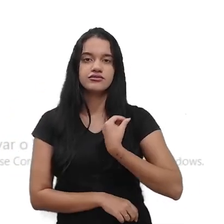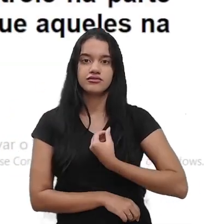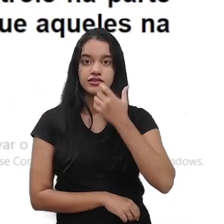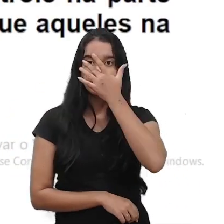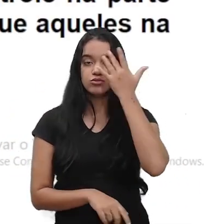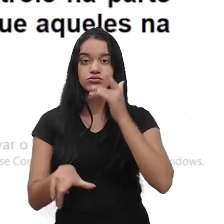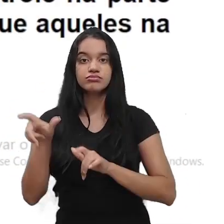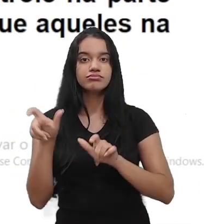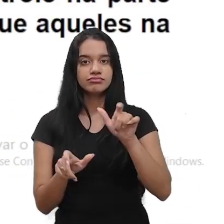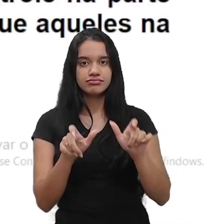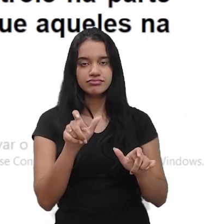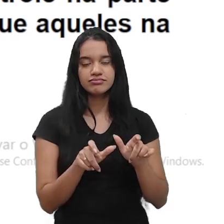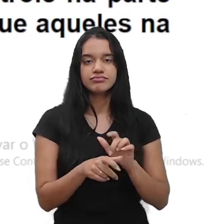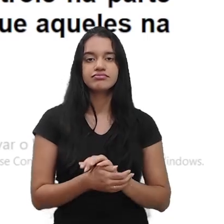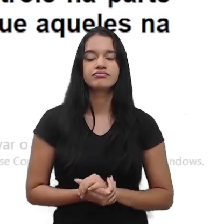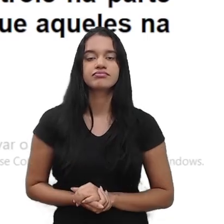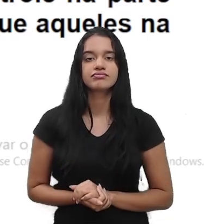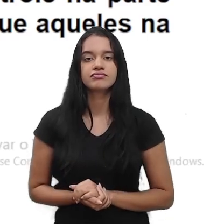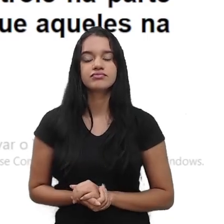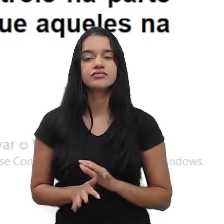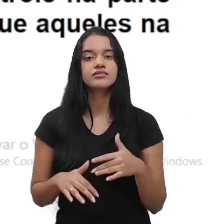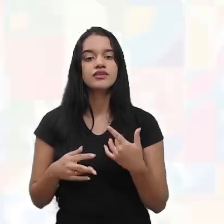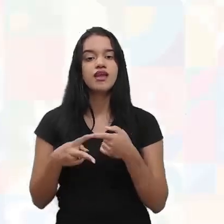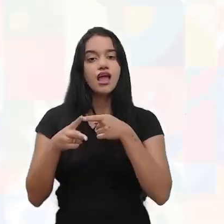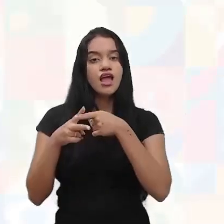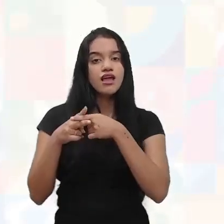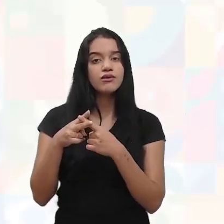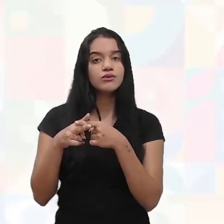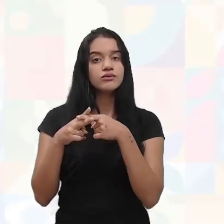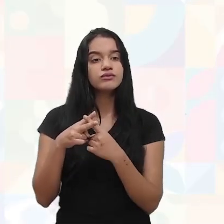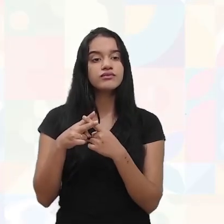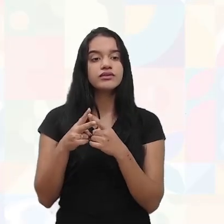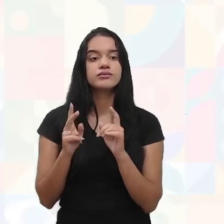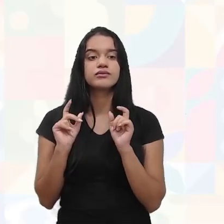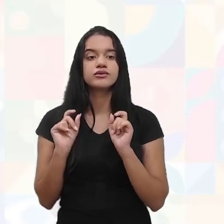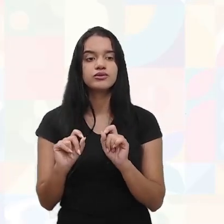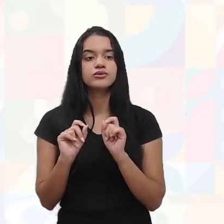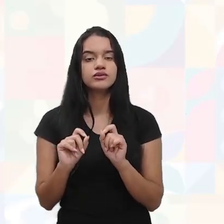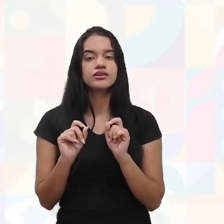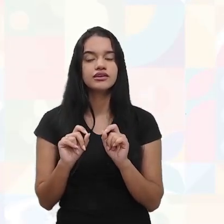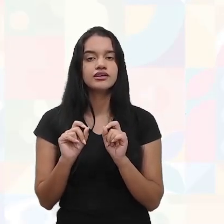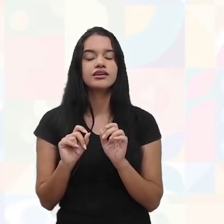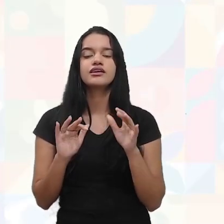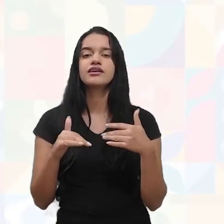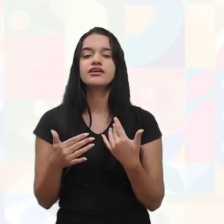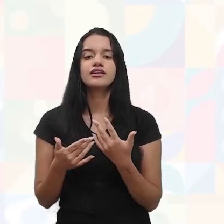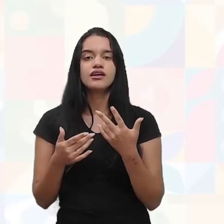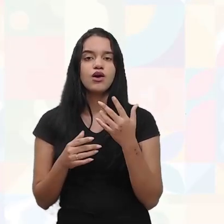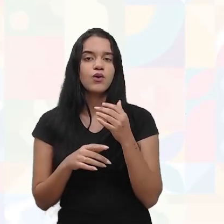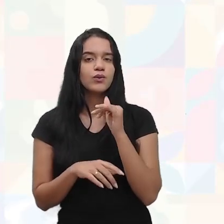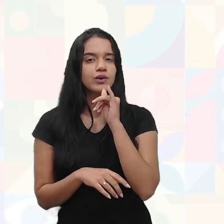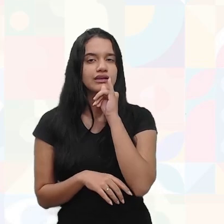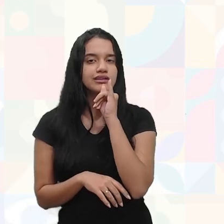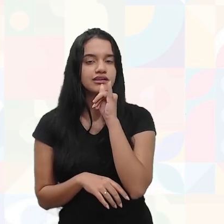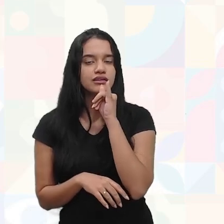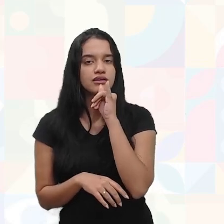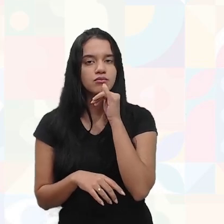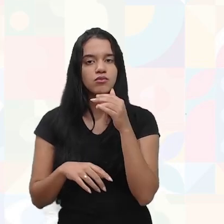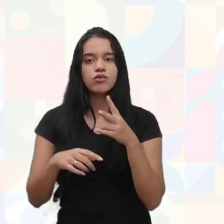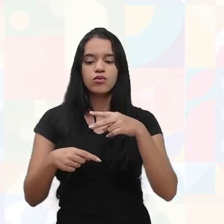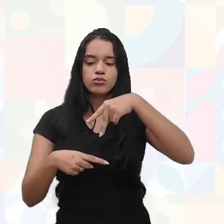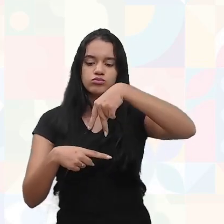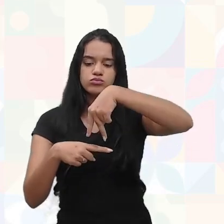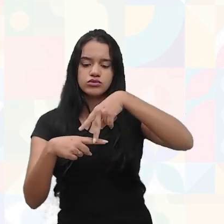trabalhador. É uma ferramenta em forma de uma pirâmide invertida, que